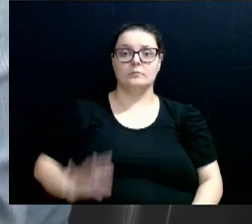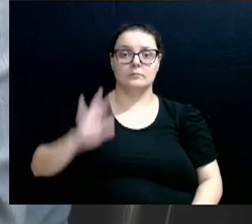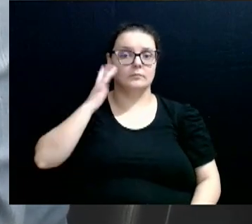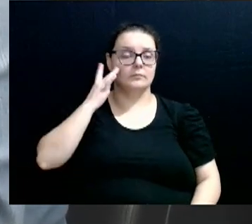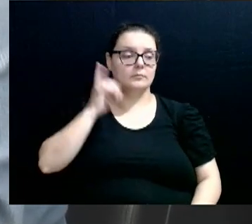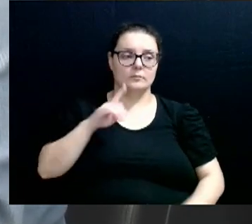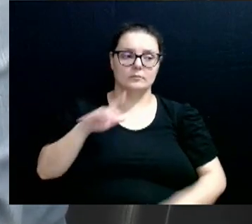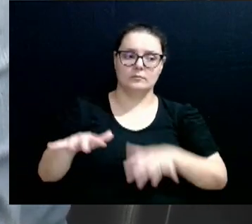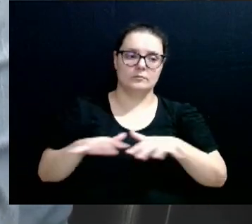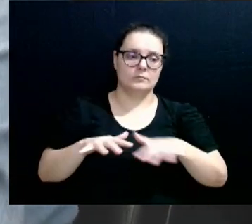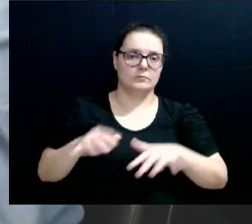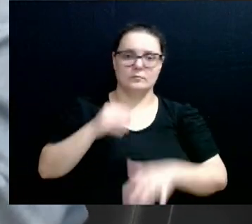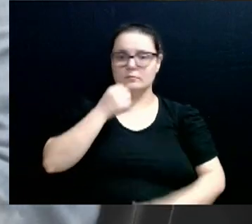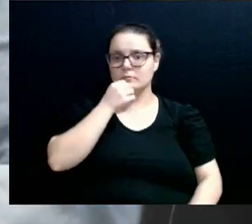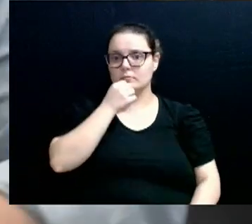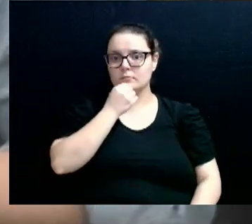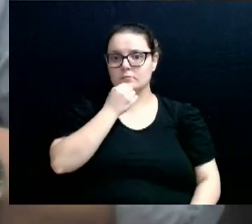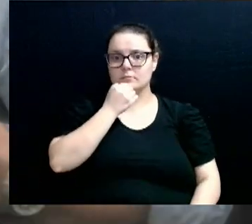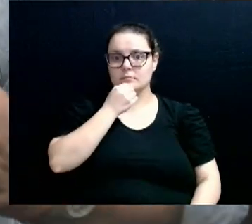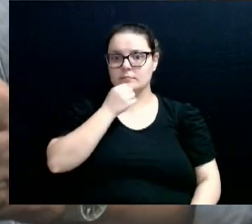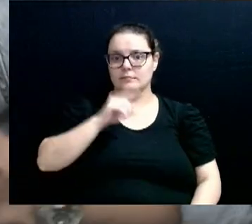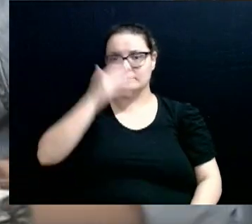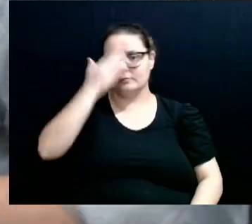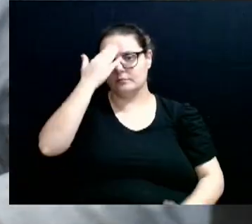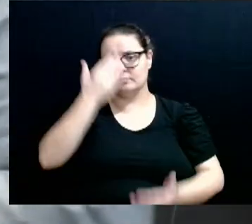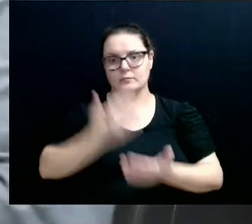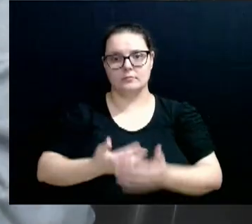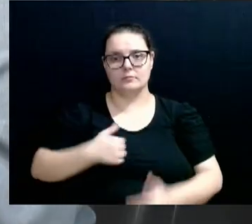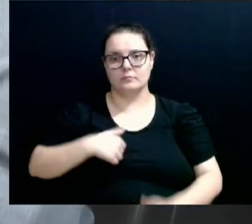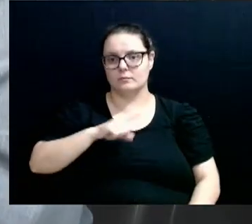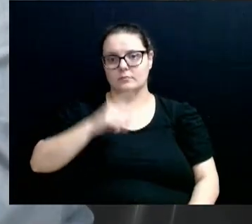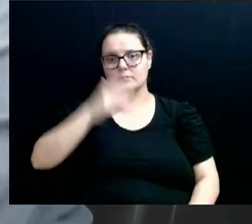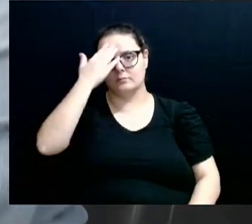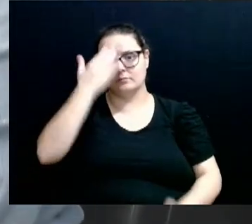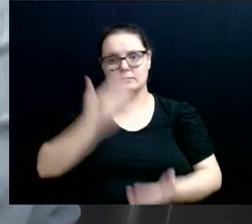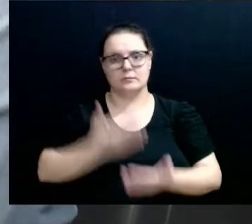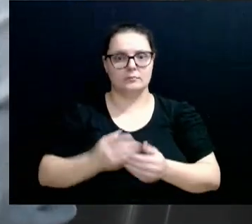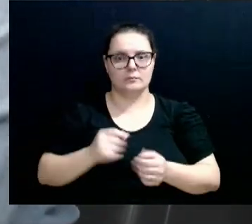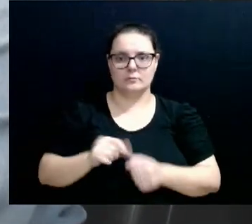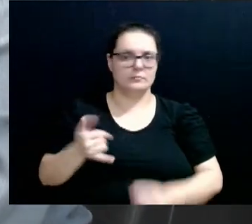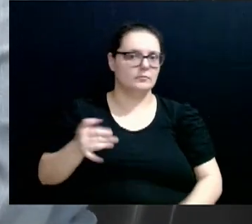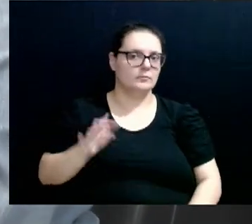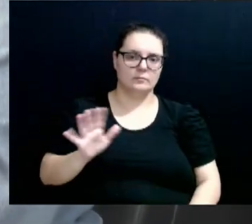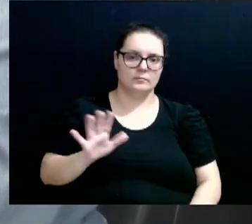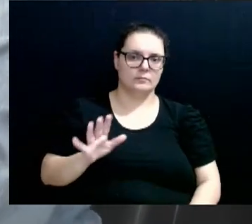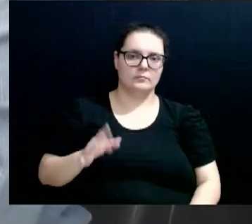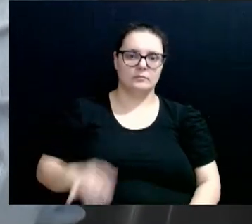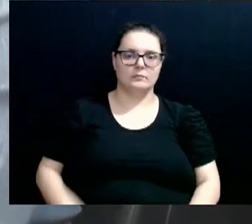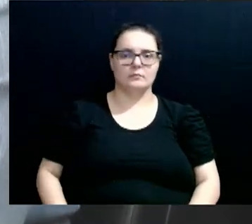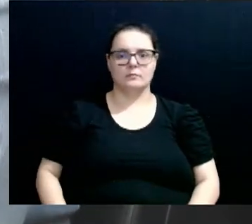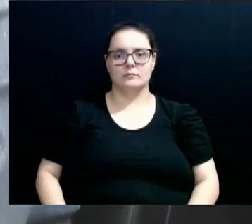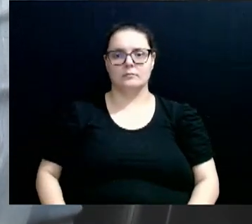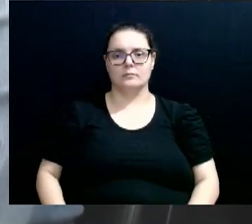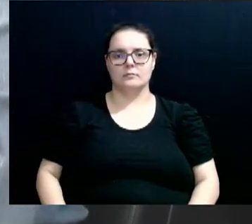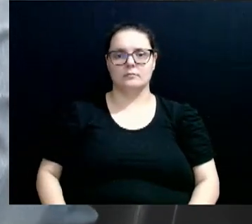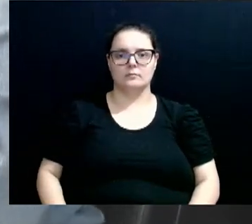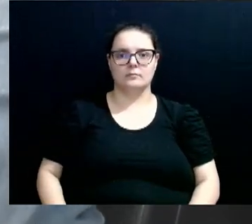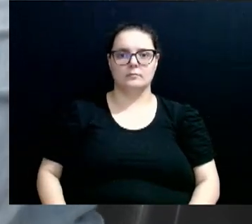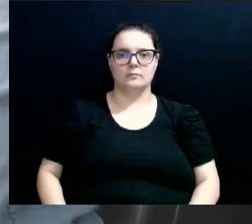eu não acredito, eu não sou daqueles que acham que isso você faz na caneta, né? Então, simplesmente compor os